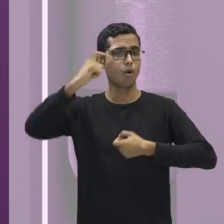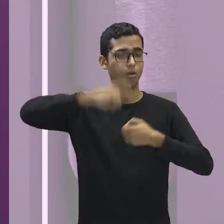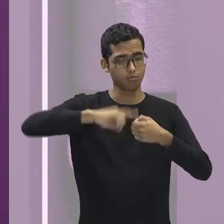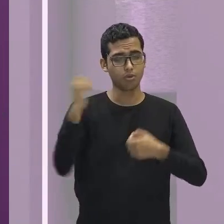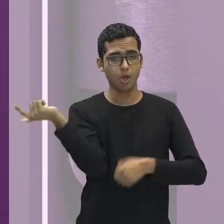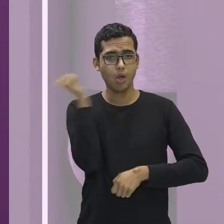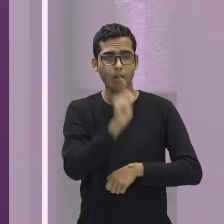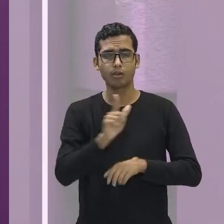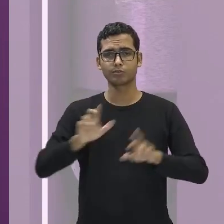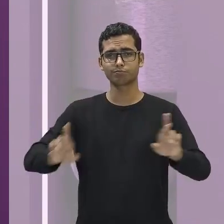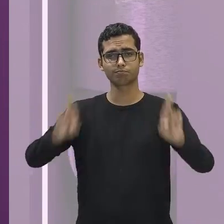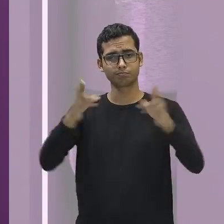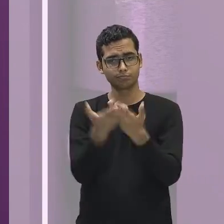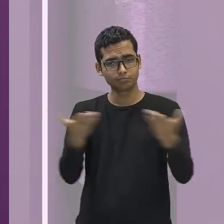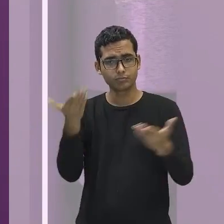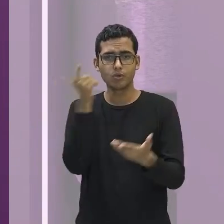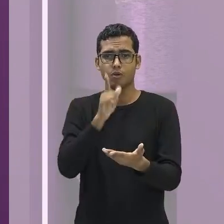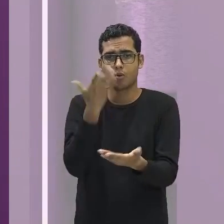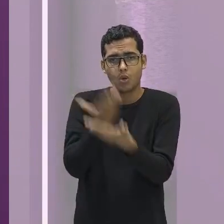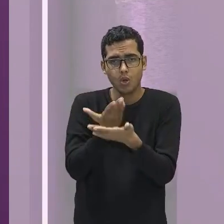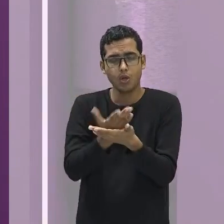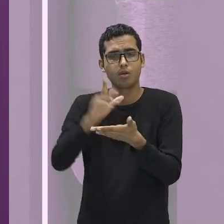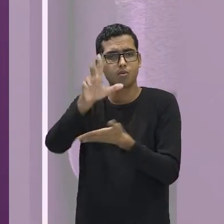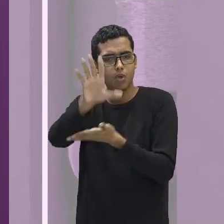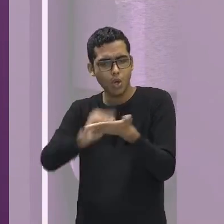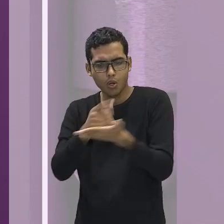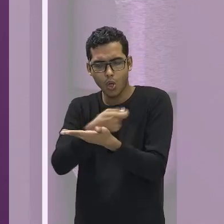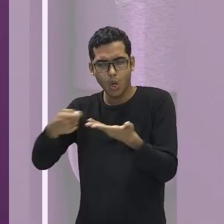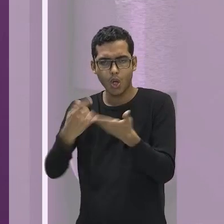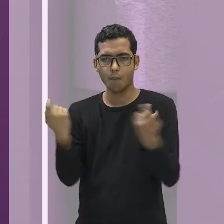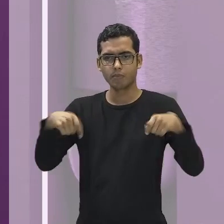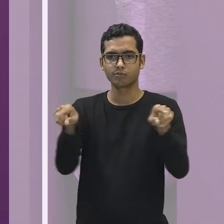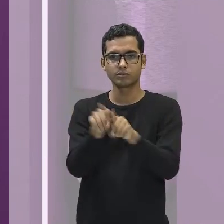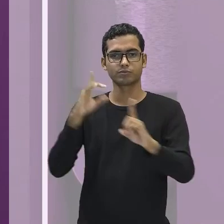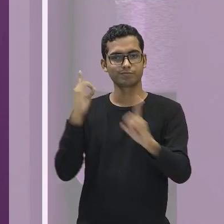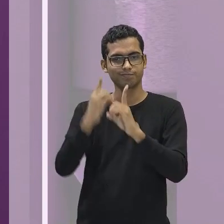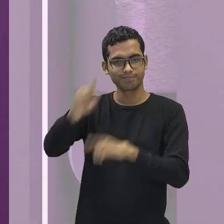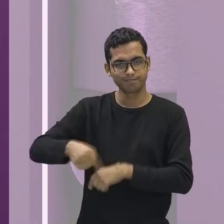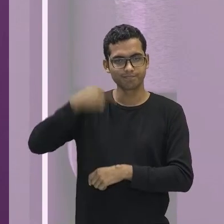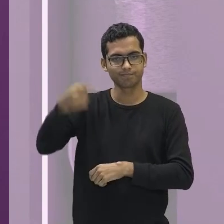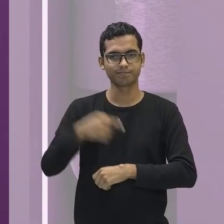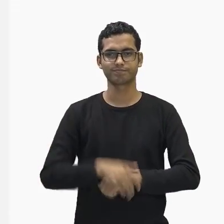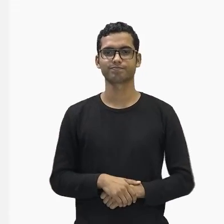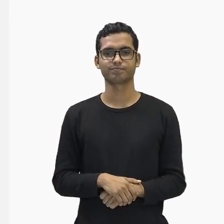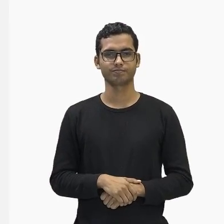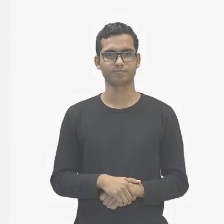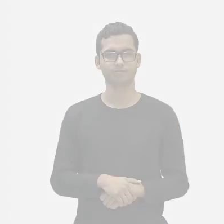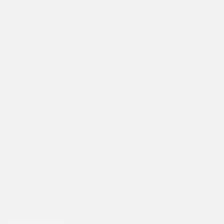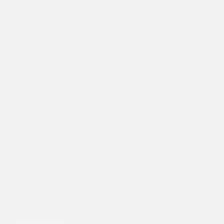Então, eu espero que vocês tenham feito todas as anotações possíveis e até o próximo encontro.